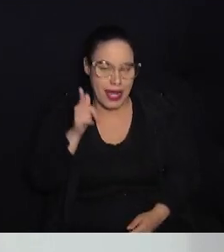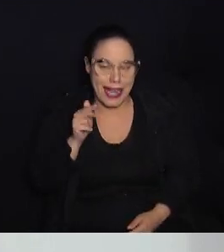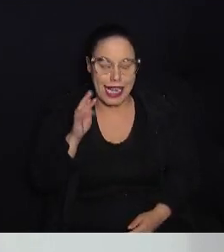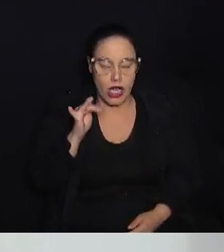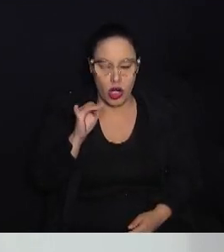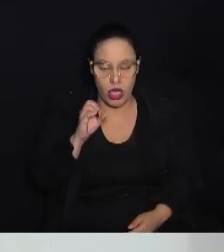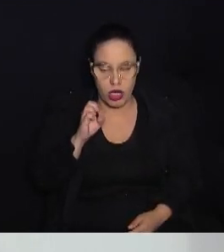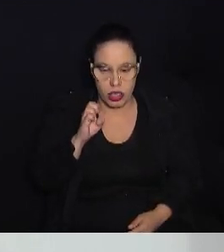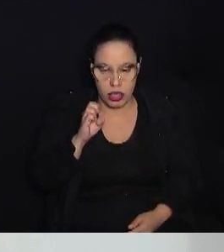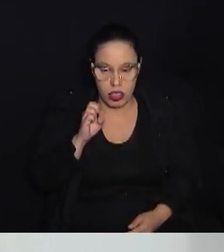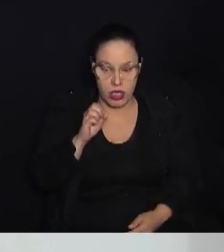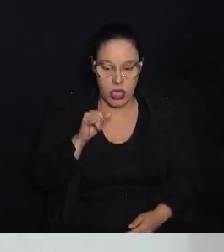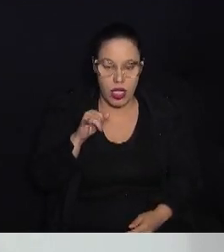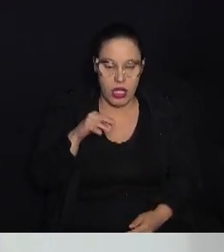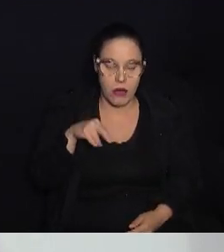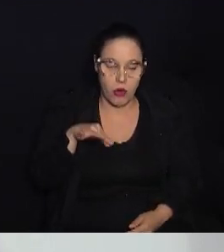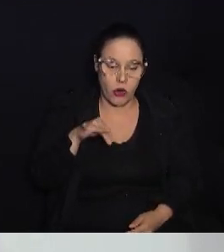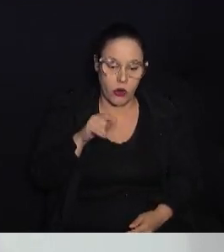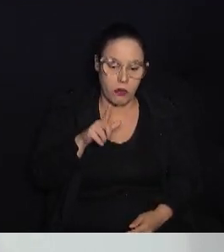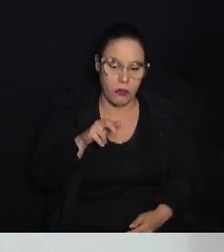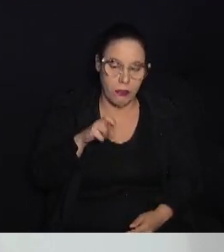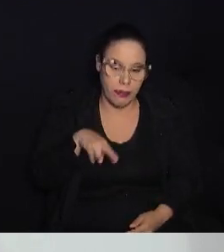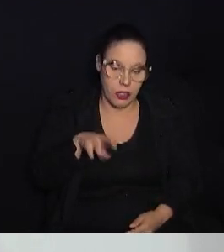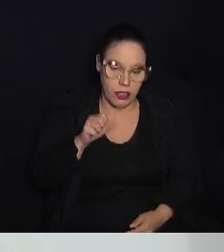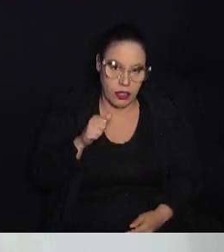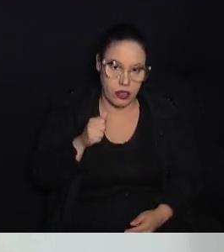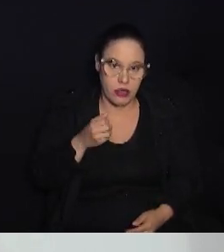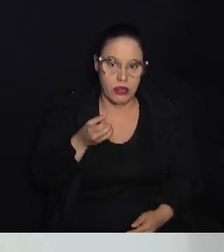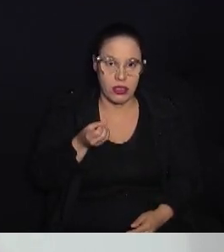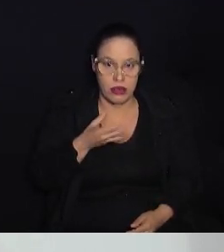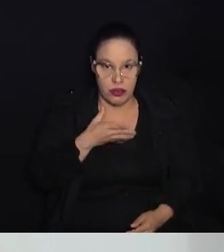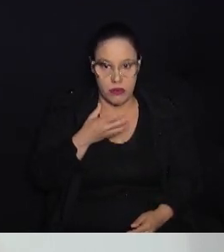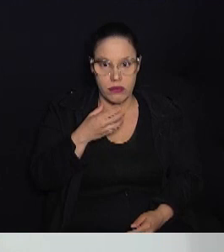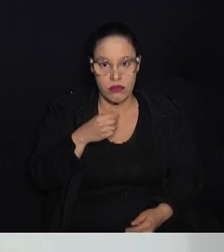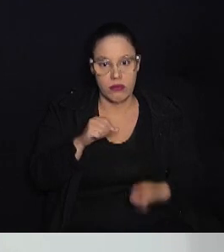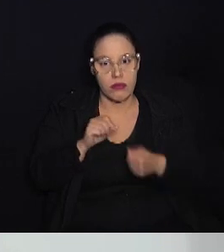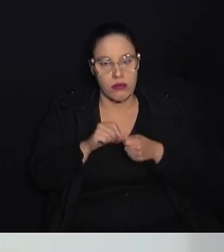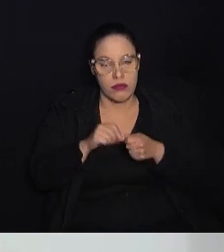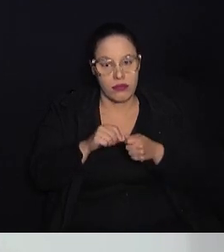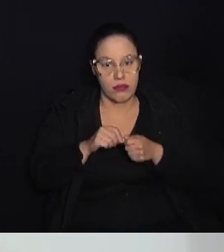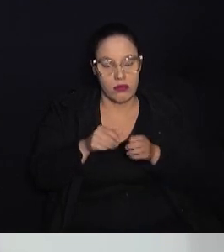de glicose, hemoglobina glicada nessa avaliação inicial, aí